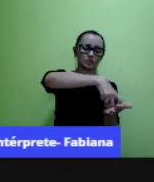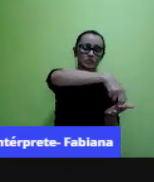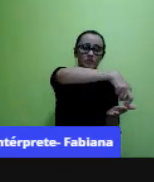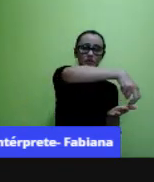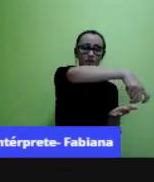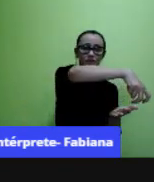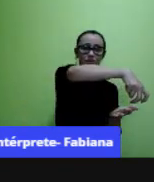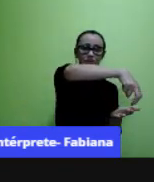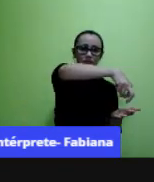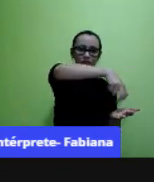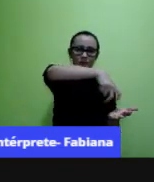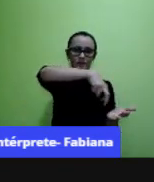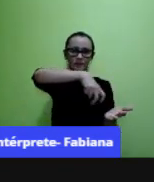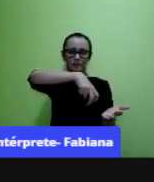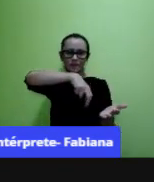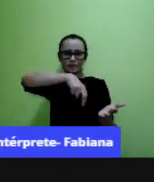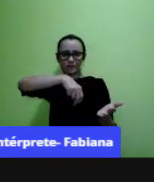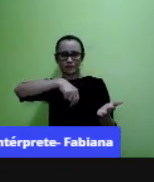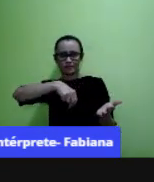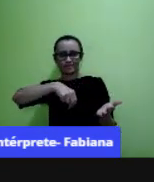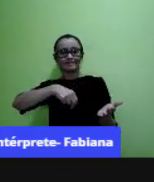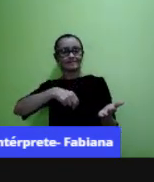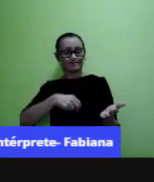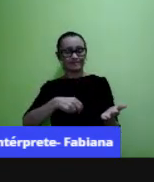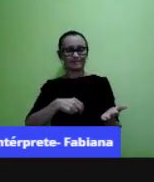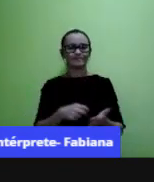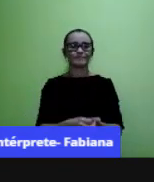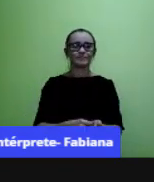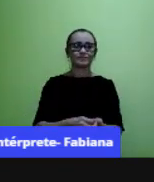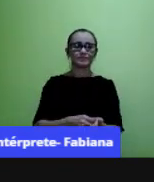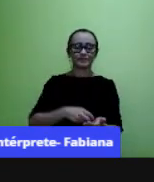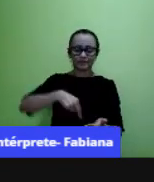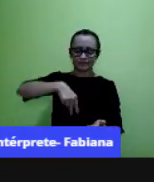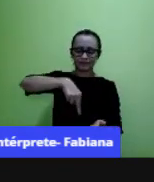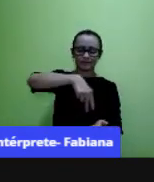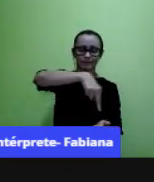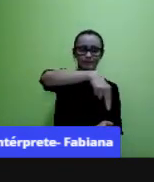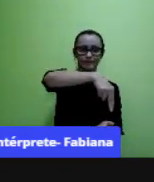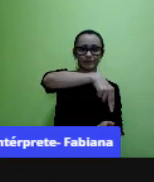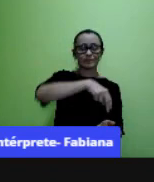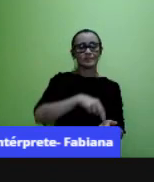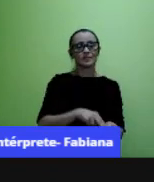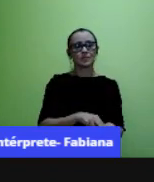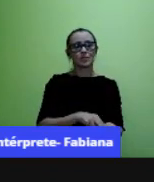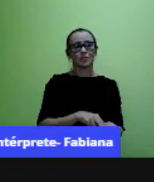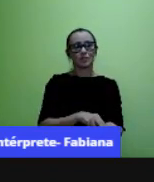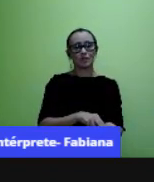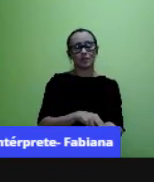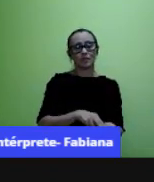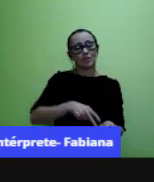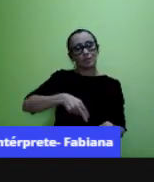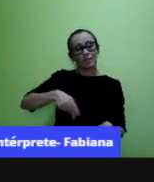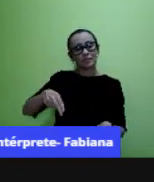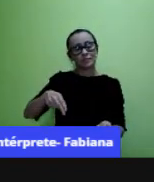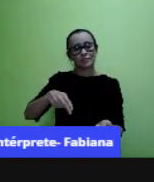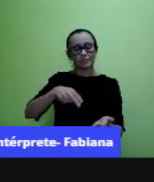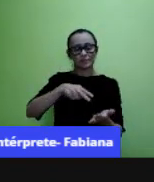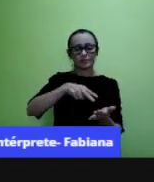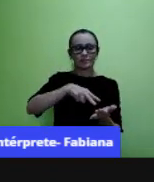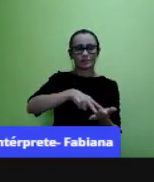andar de costa. O responsável segura na mãozinha dele, anda lateralmente. Saltar igual um